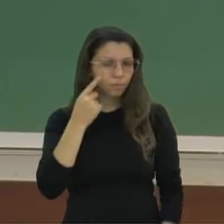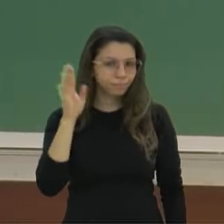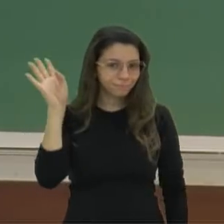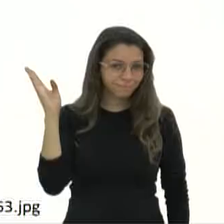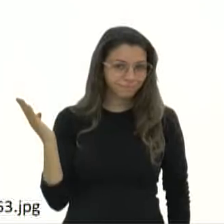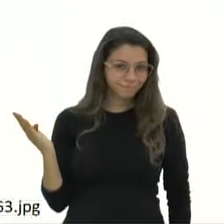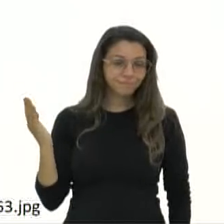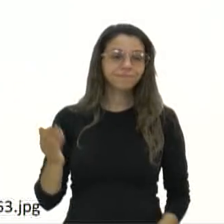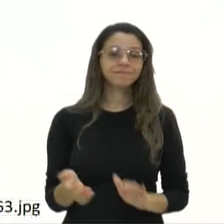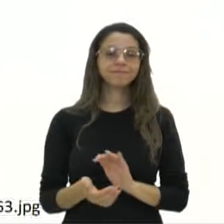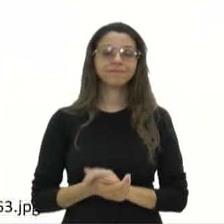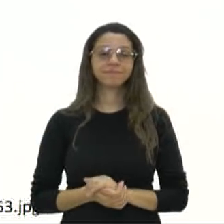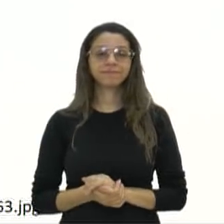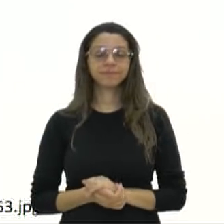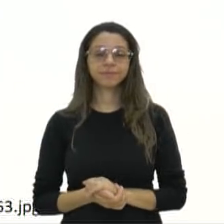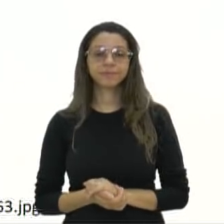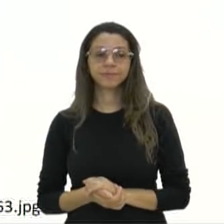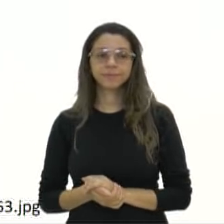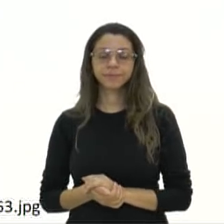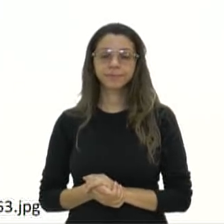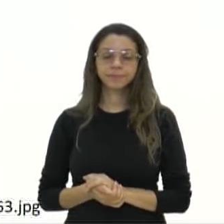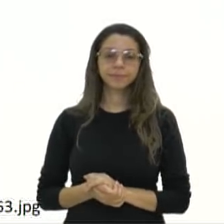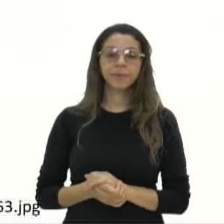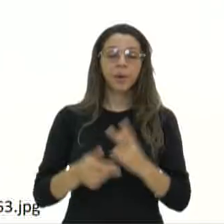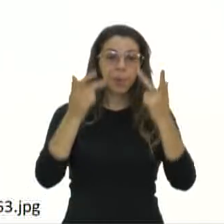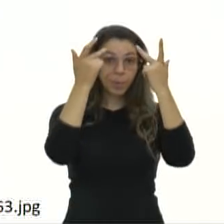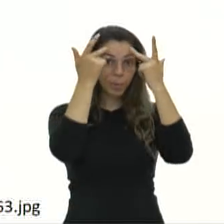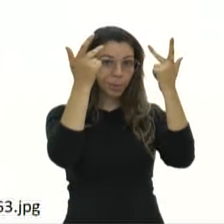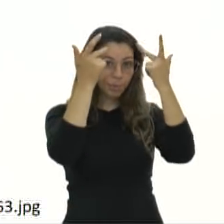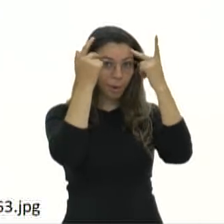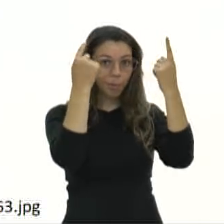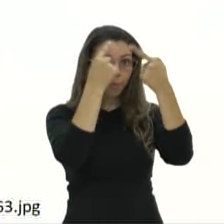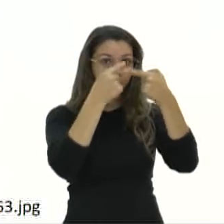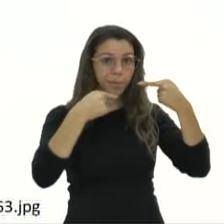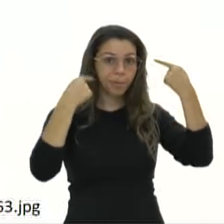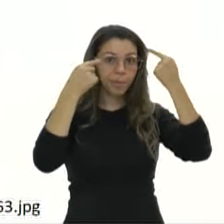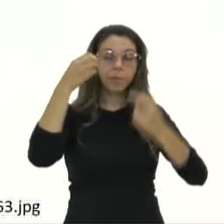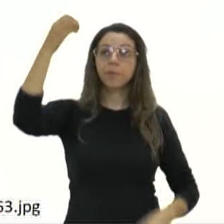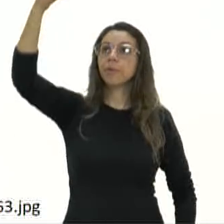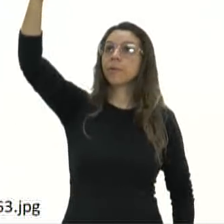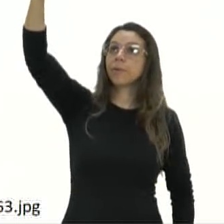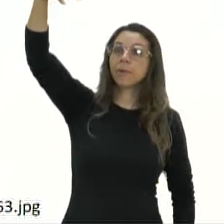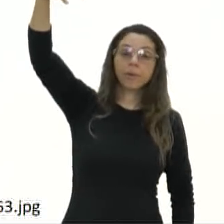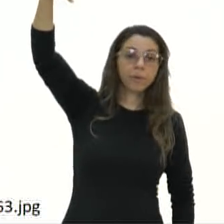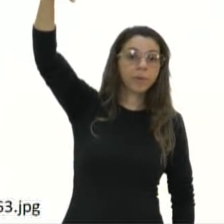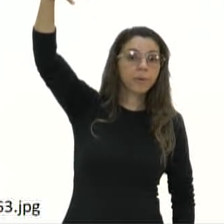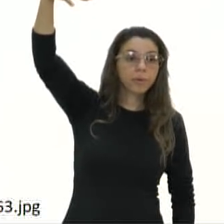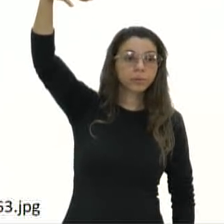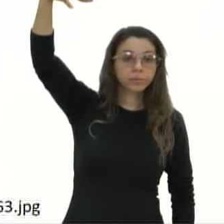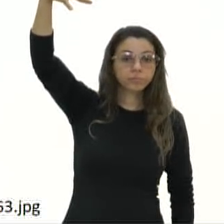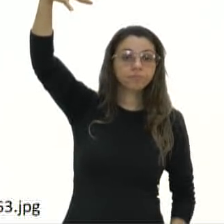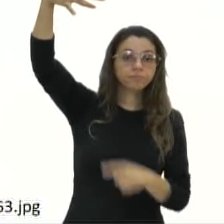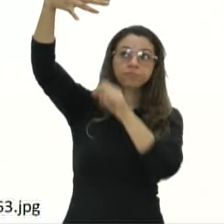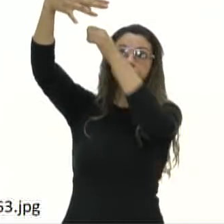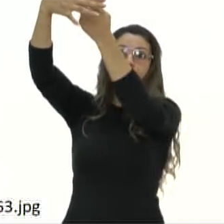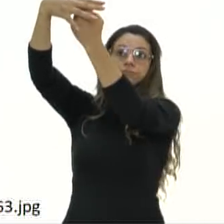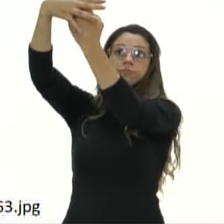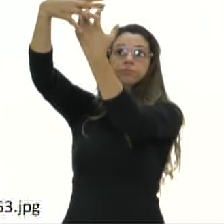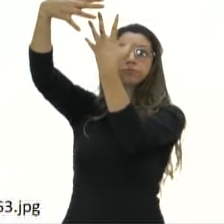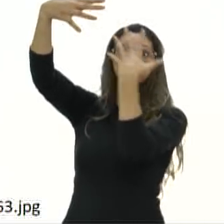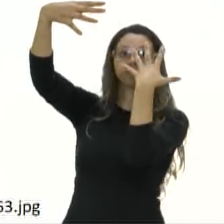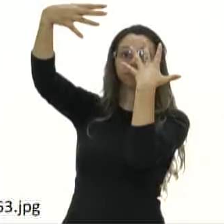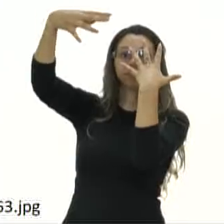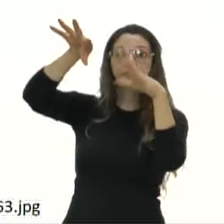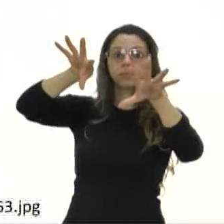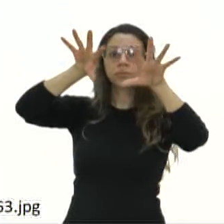conhecer? No olho normal, os raios de luz, lembra que a luz é fundamental para a visualização, são captados